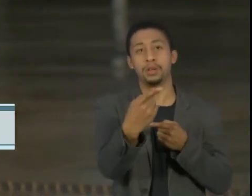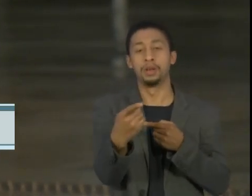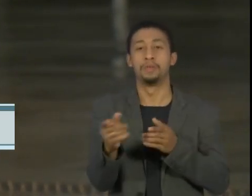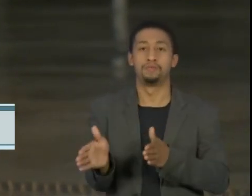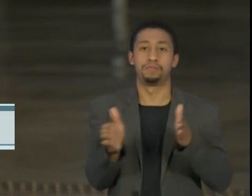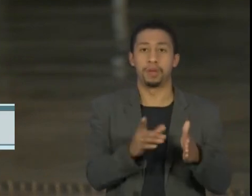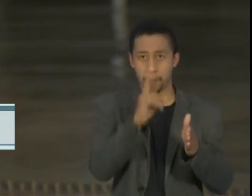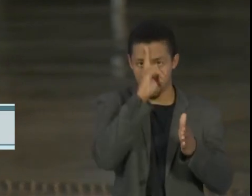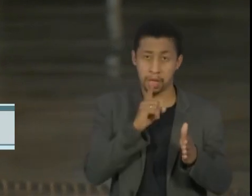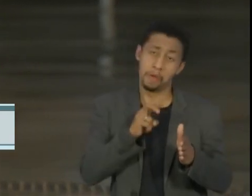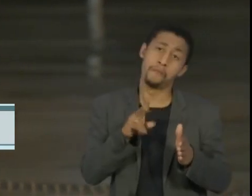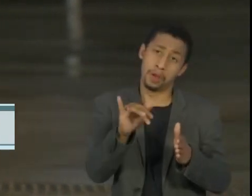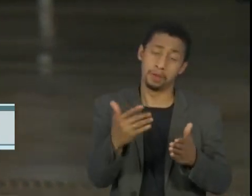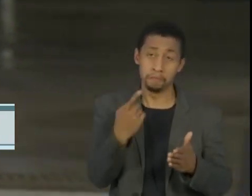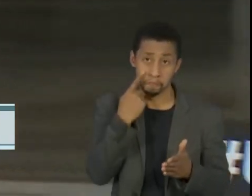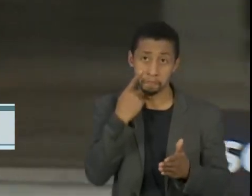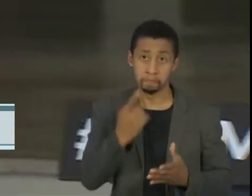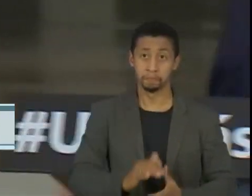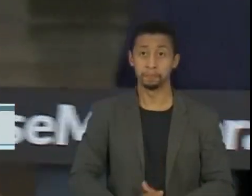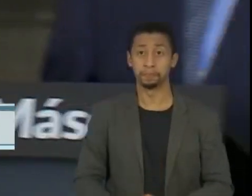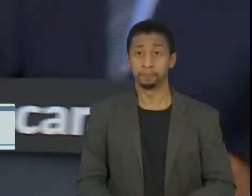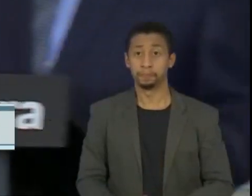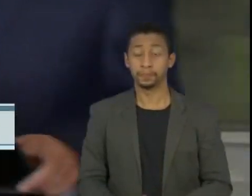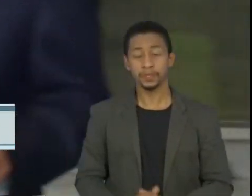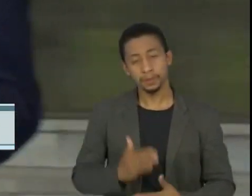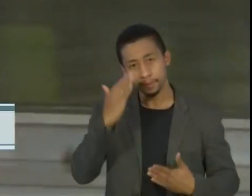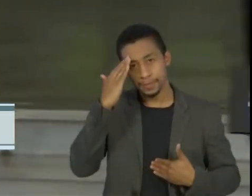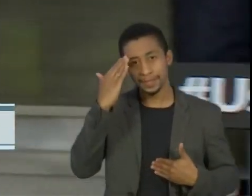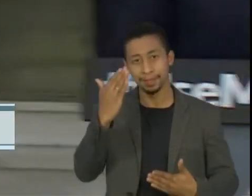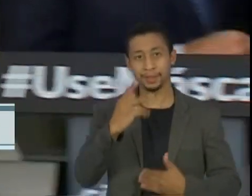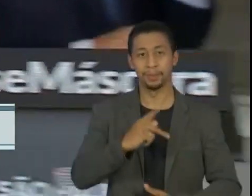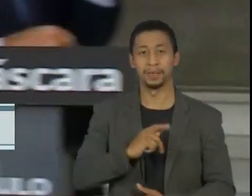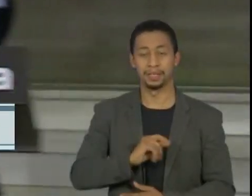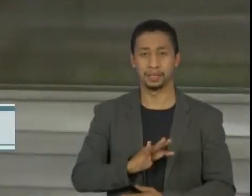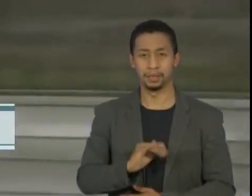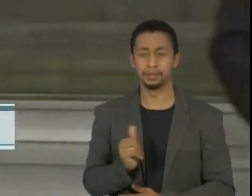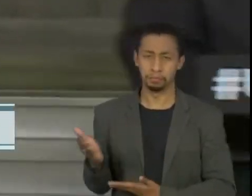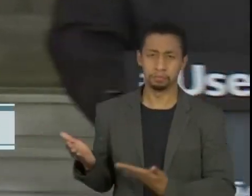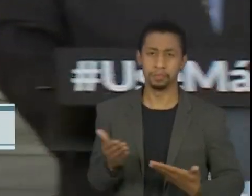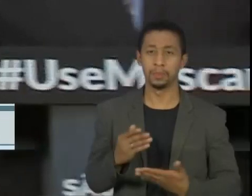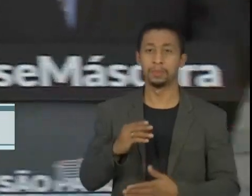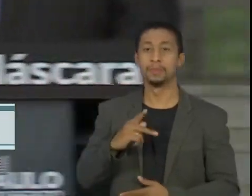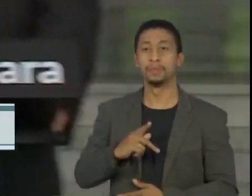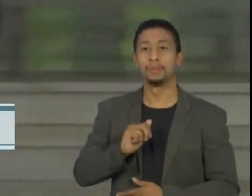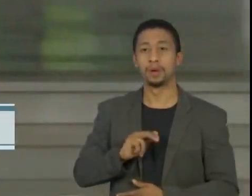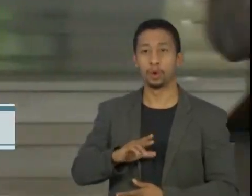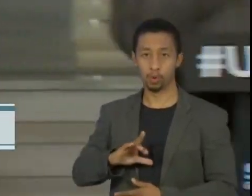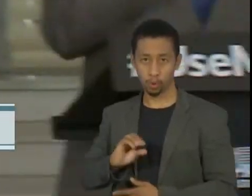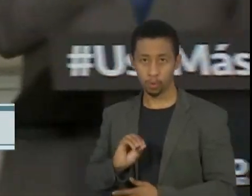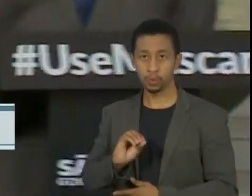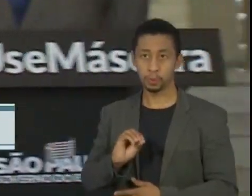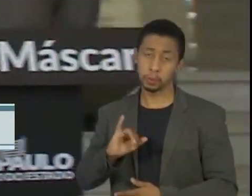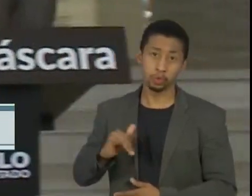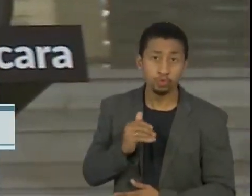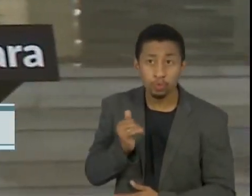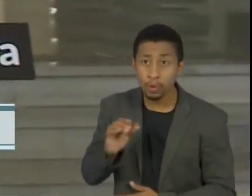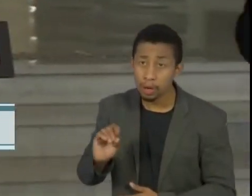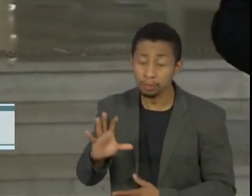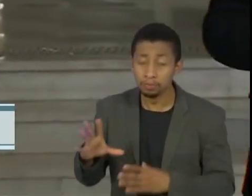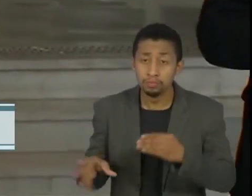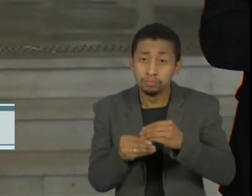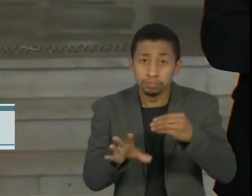específica. Obrigada. Obrigado, Patrícia. Então, Paulo Menezes e Gabardo, se quiser,